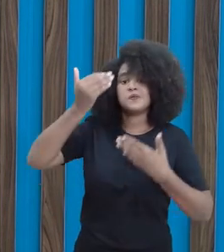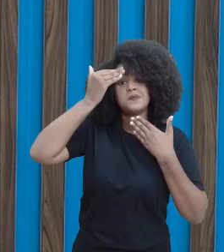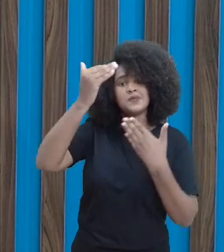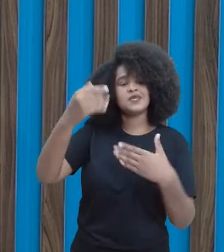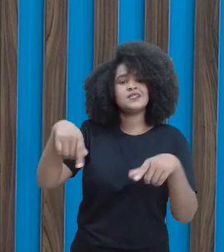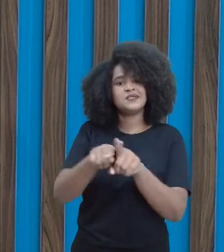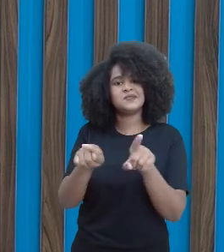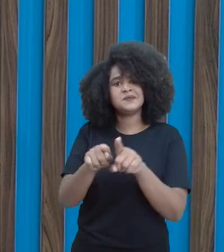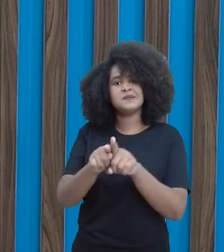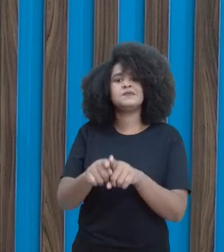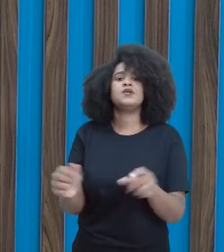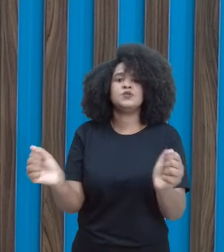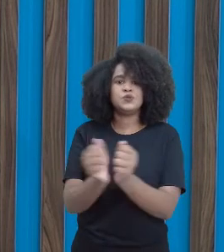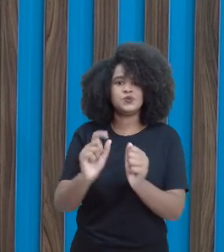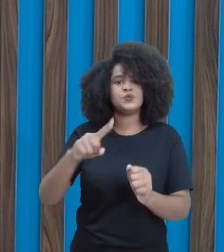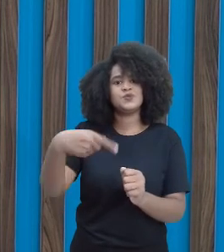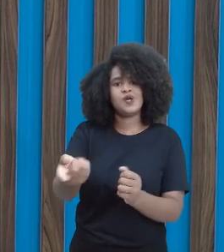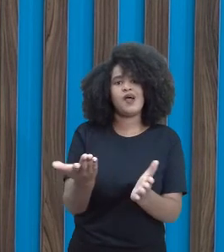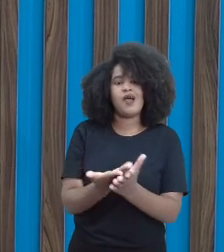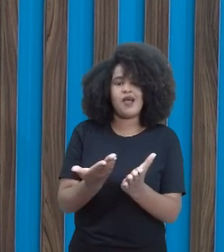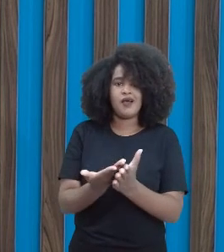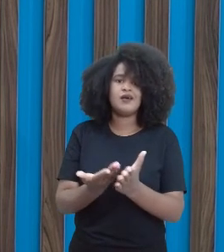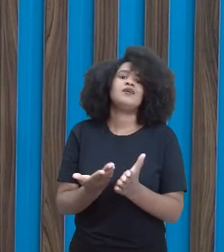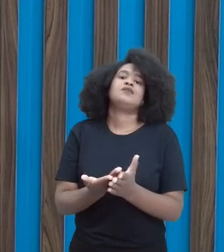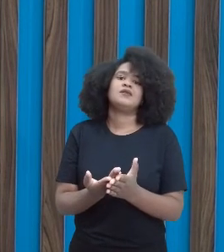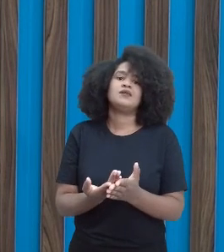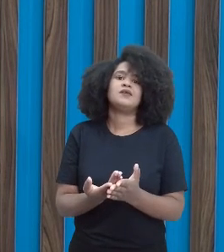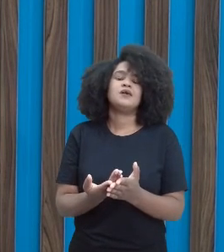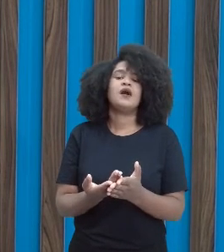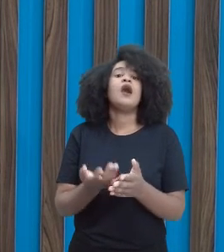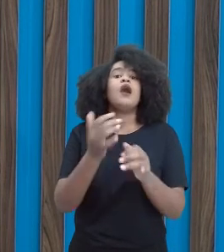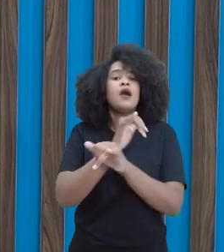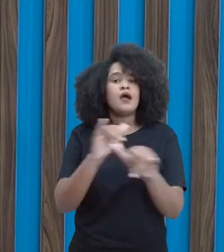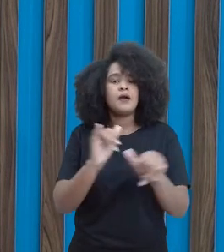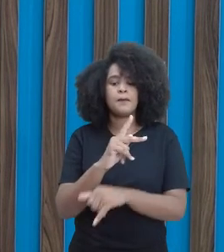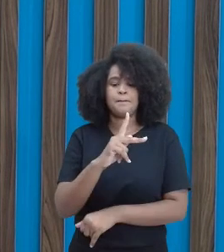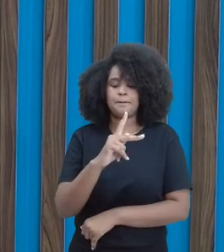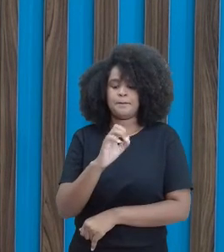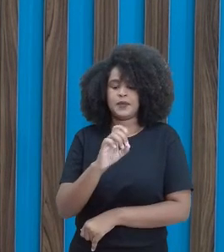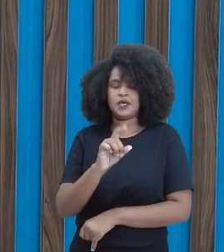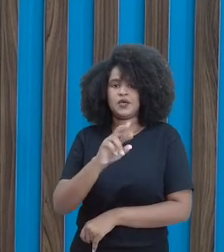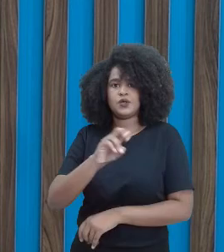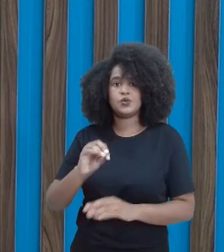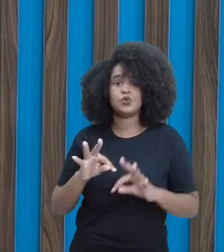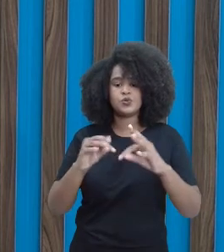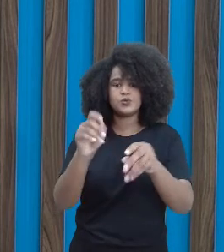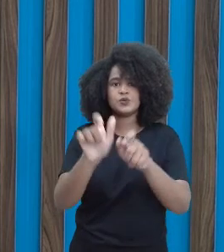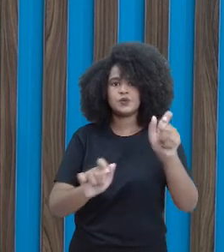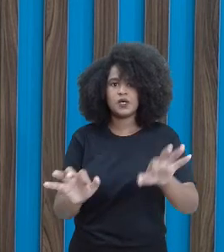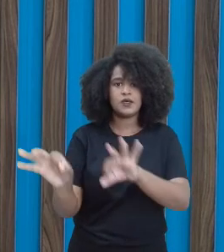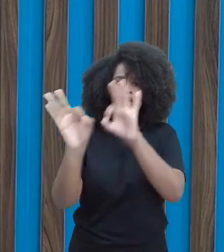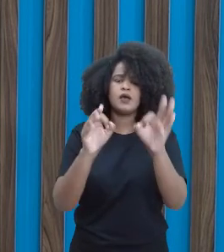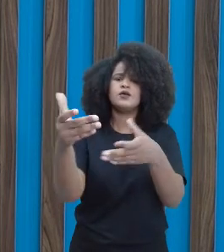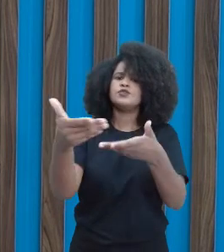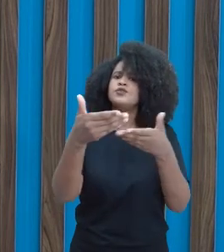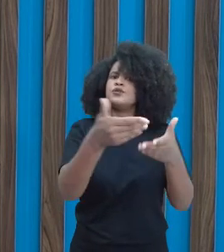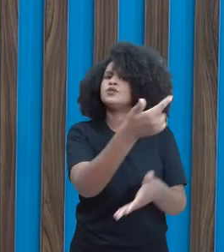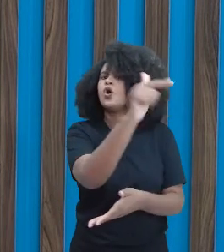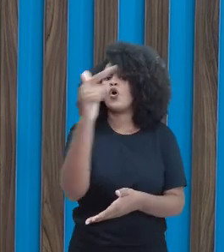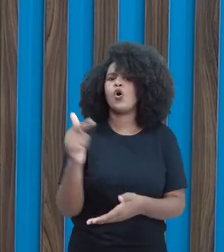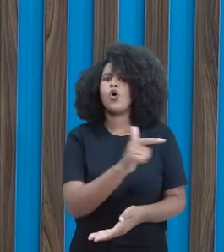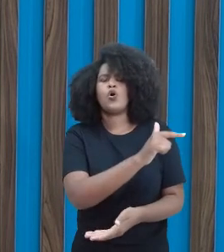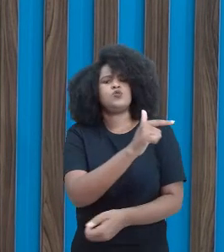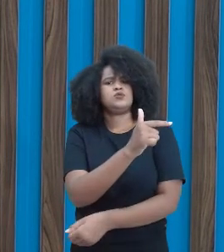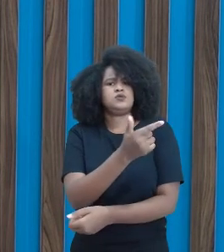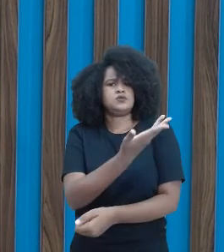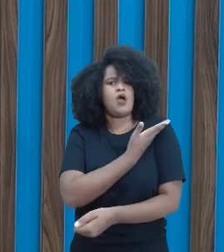também, Carol. Vamos estar juntos na próxima. E aí eu tomo um recadinho para Pedro e para todos que estão nos vendo, é que convide outros amigos para vir